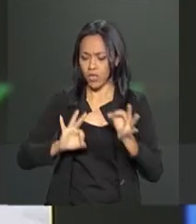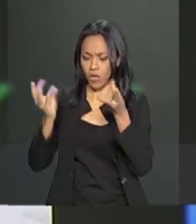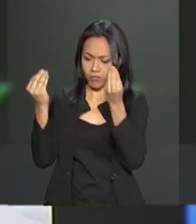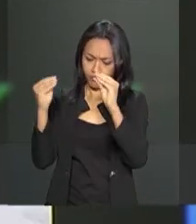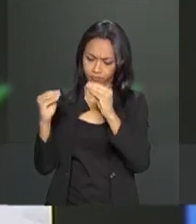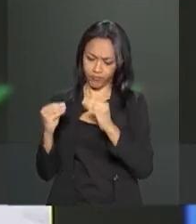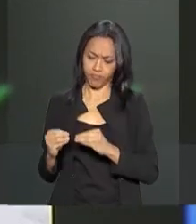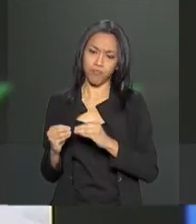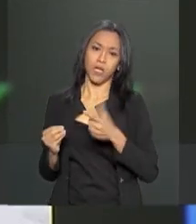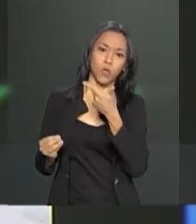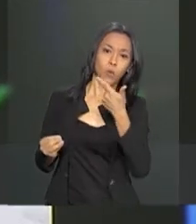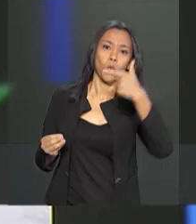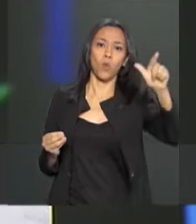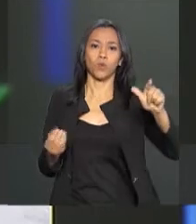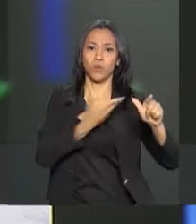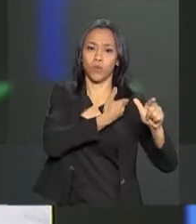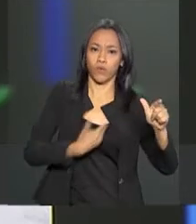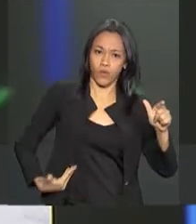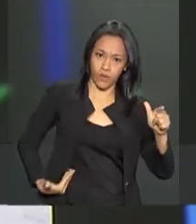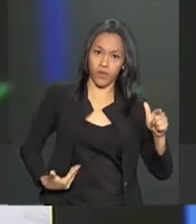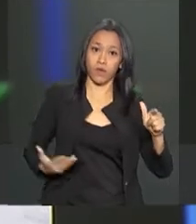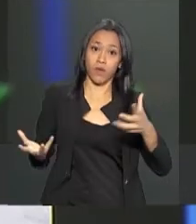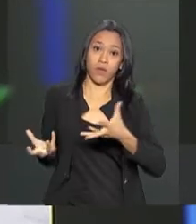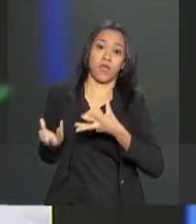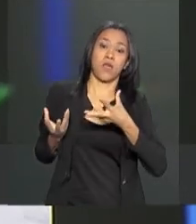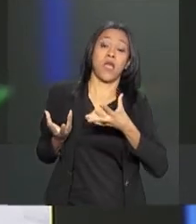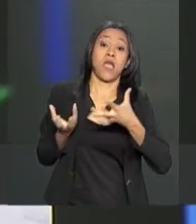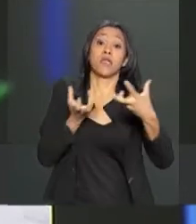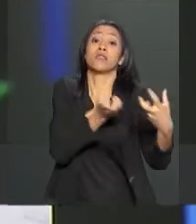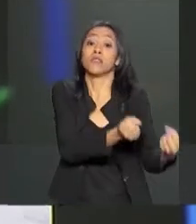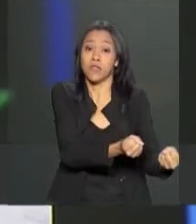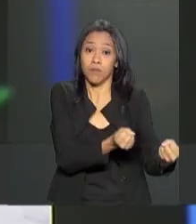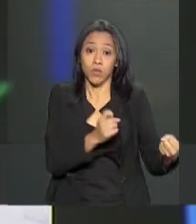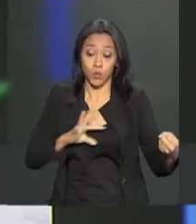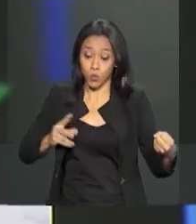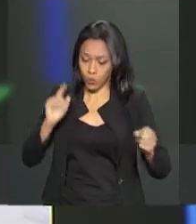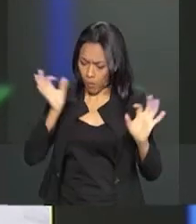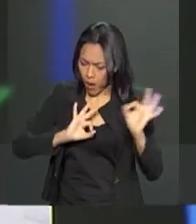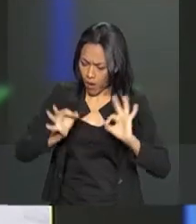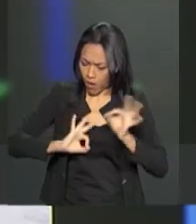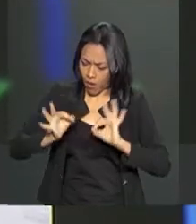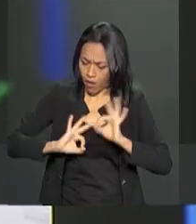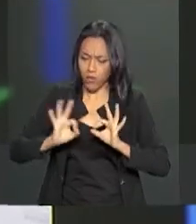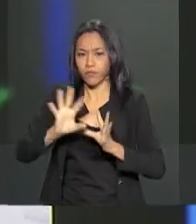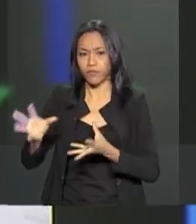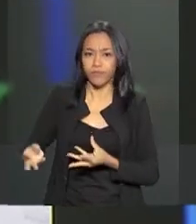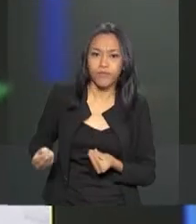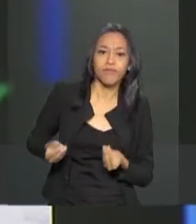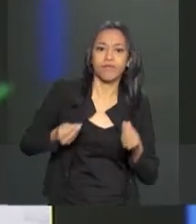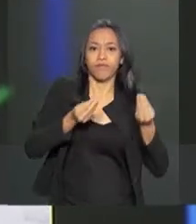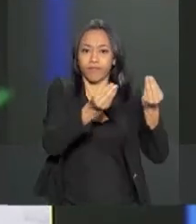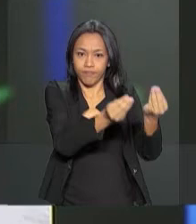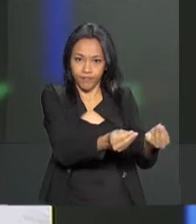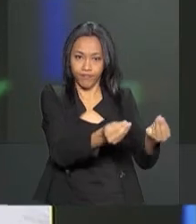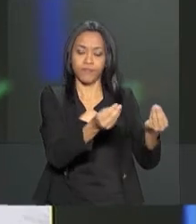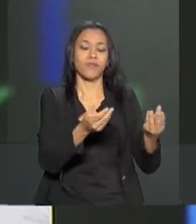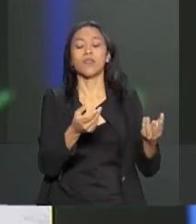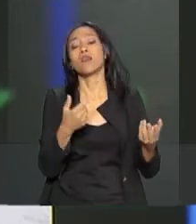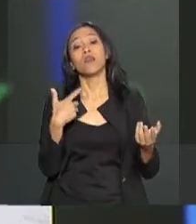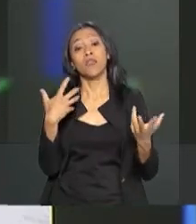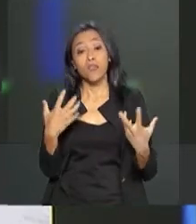que o próximo governo receba tudo aquilo que nós realizamos e vamos insistir que não